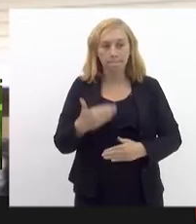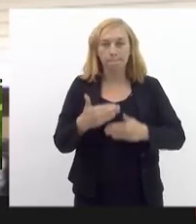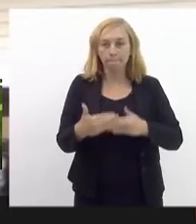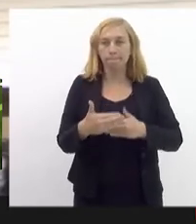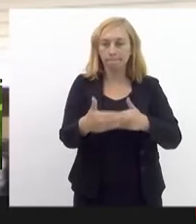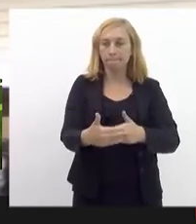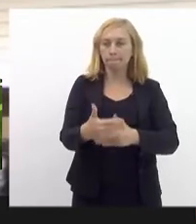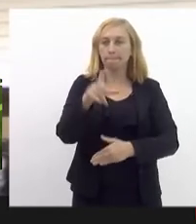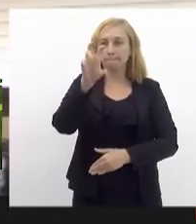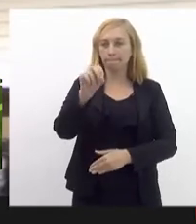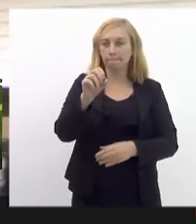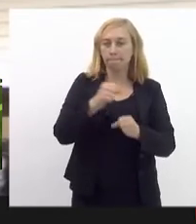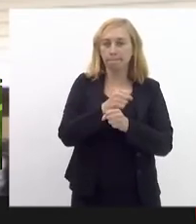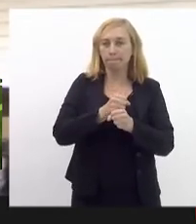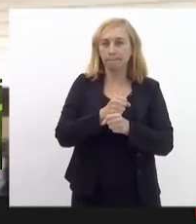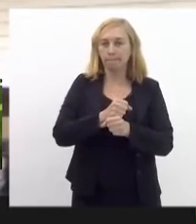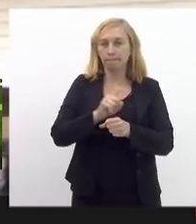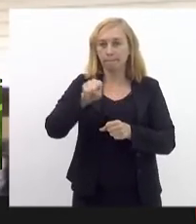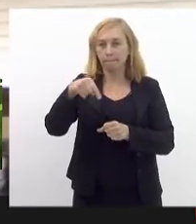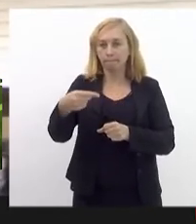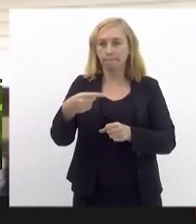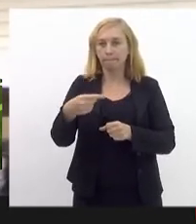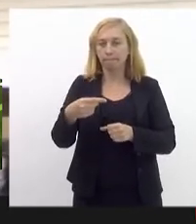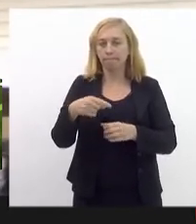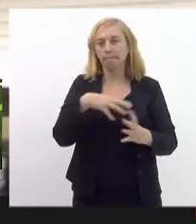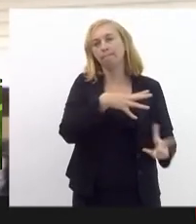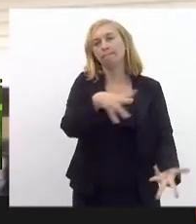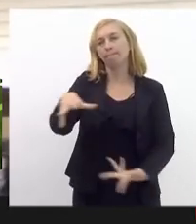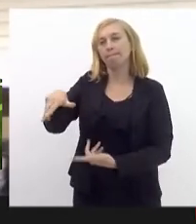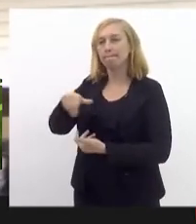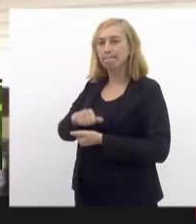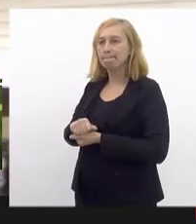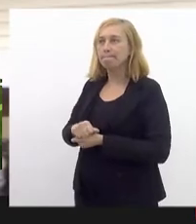próximos 50 anos no mundo, tipo como a